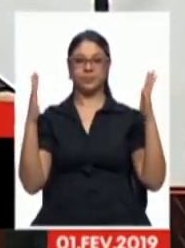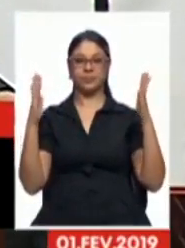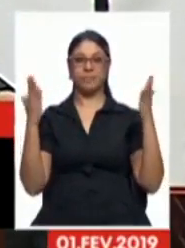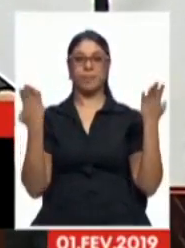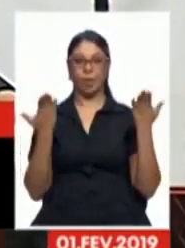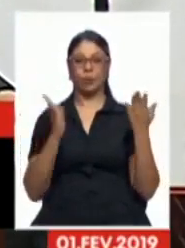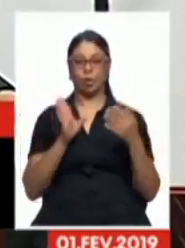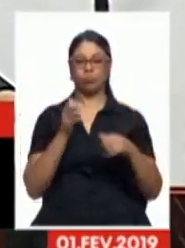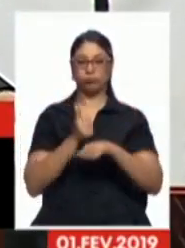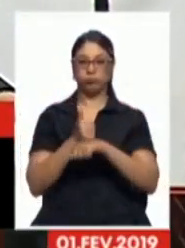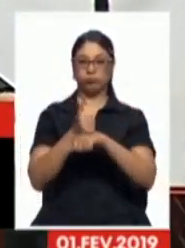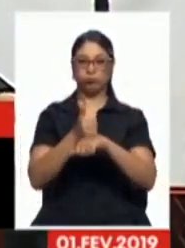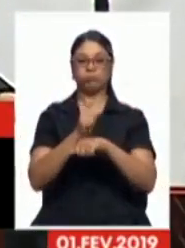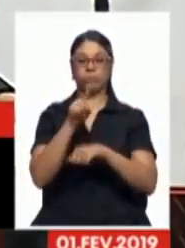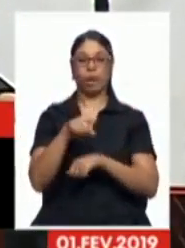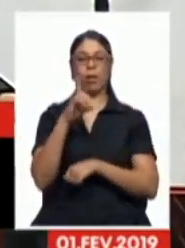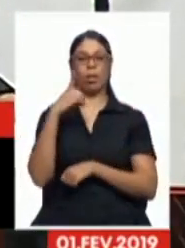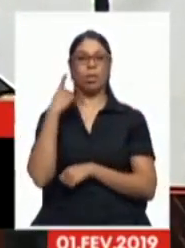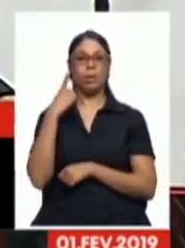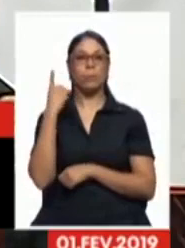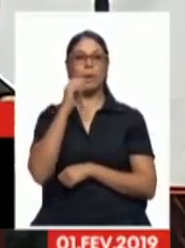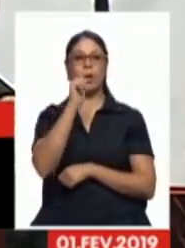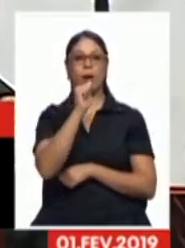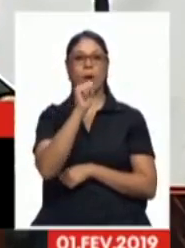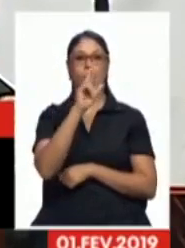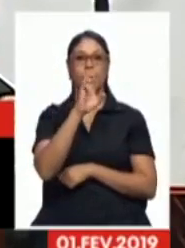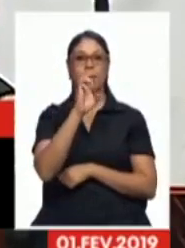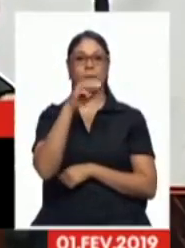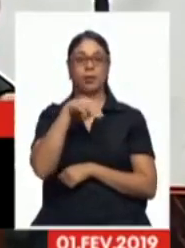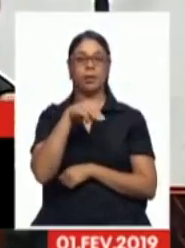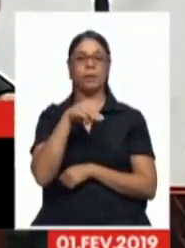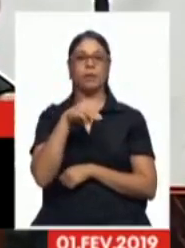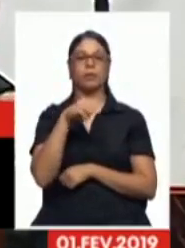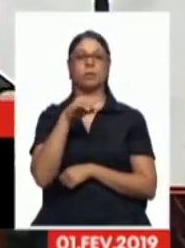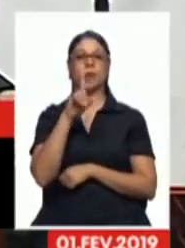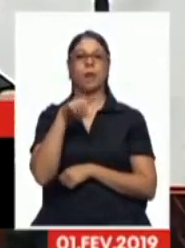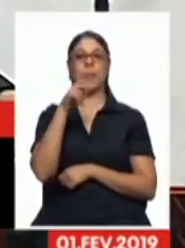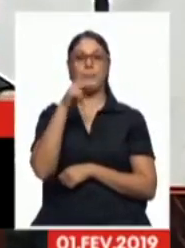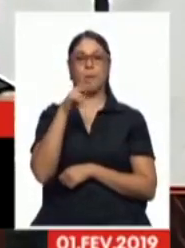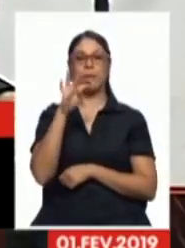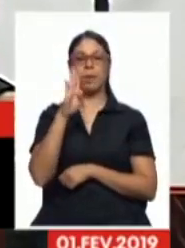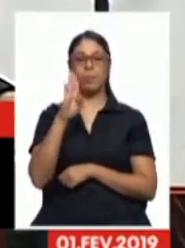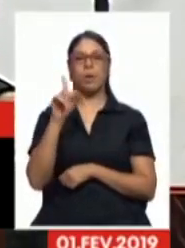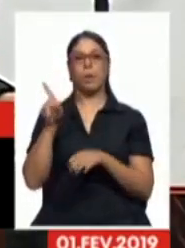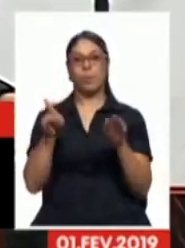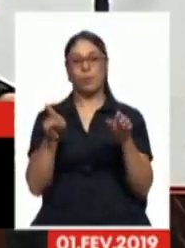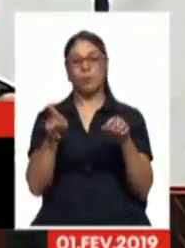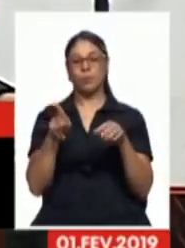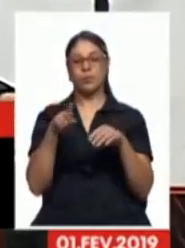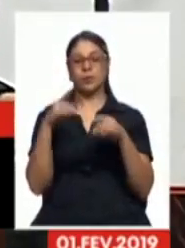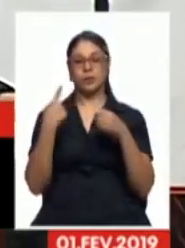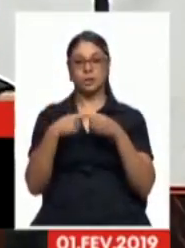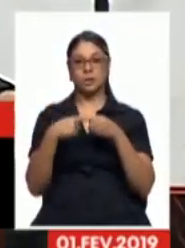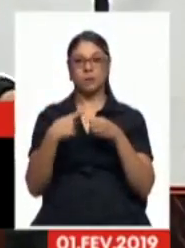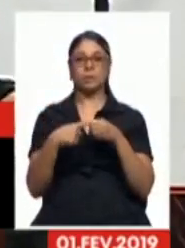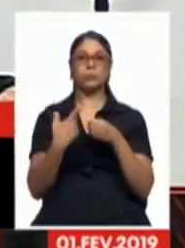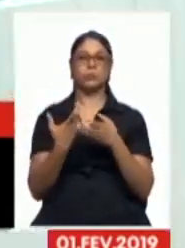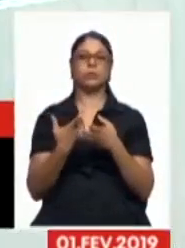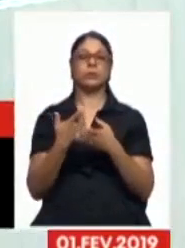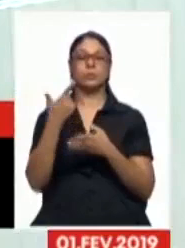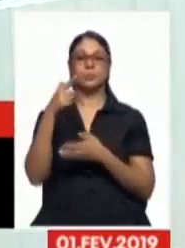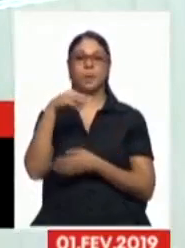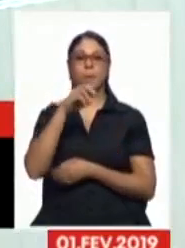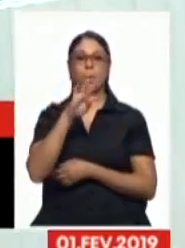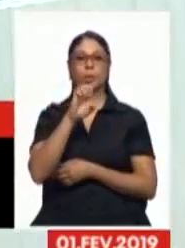Empossado, então, agora o deputado Arley Santiago, do PTB. Ele é de Montes Claros, tem 64 anos e foi reeleito